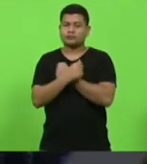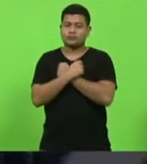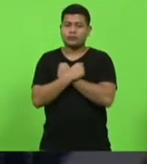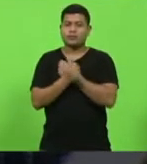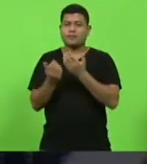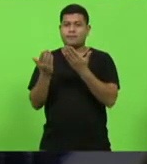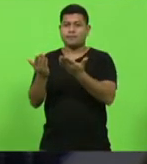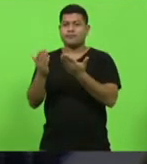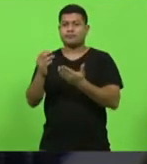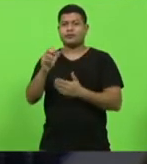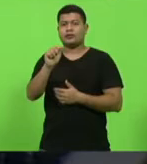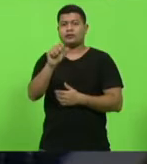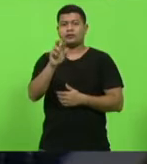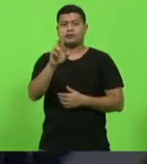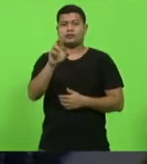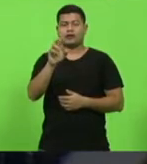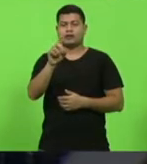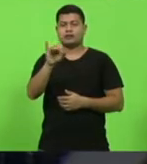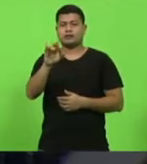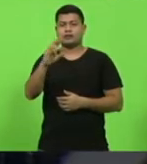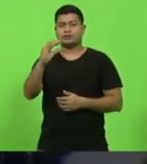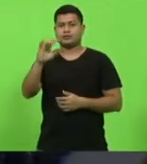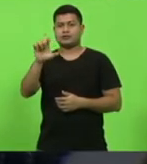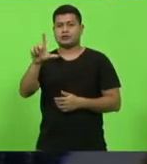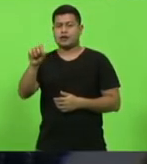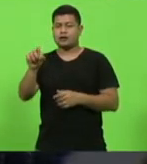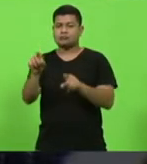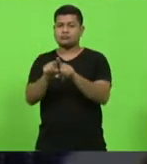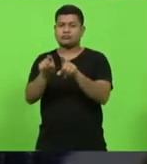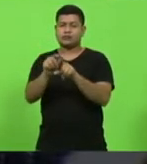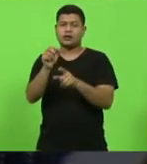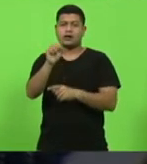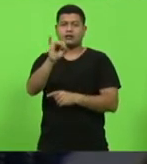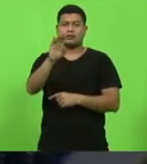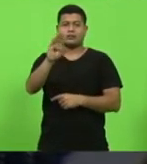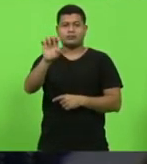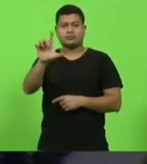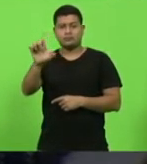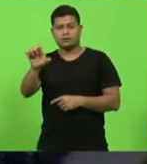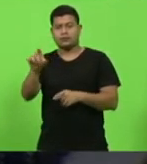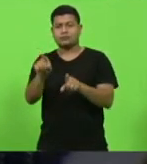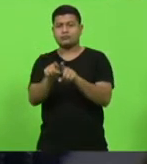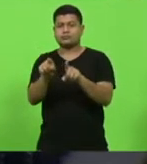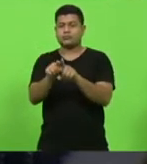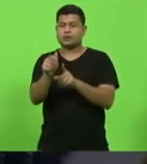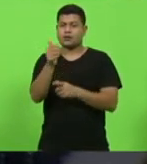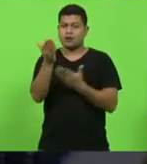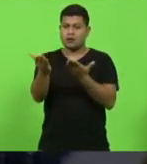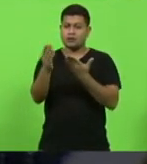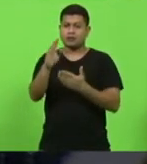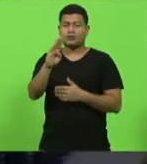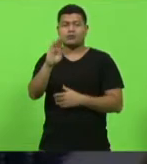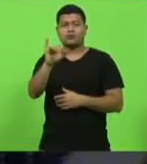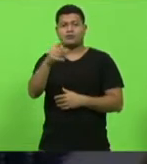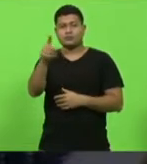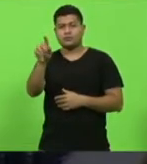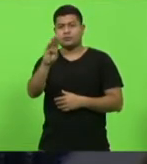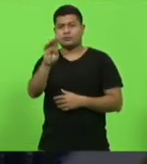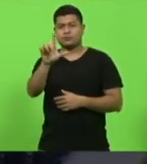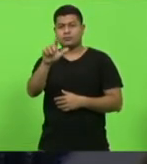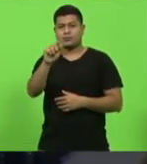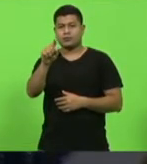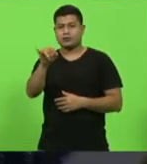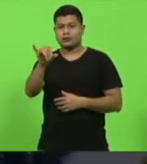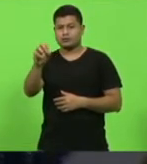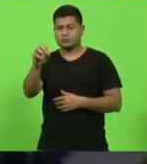ao arcélio a Cibele e ao base que é um grande amigo e um homem que reúne